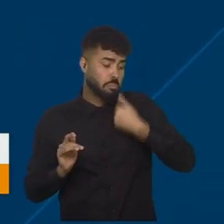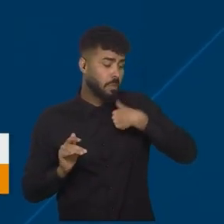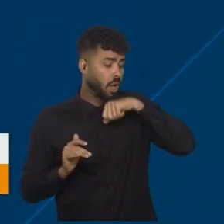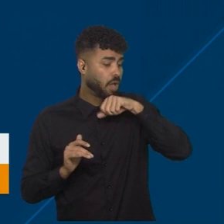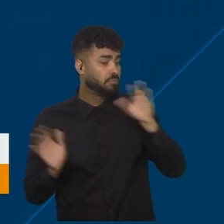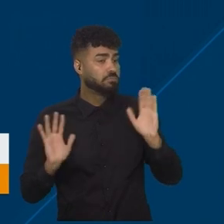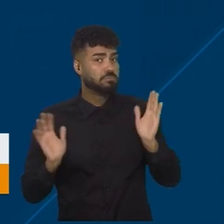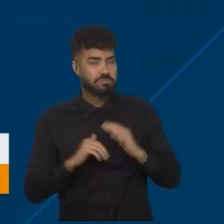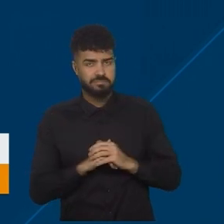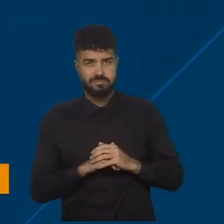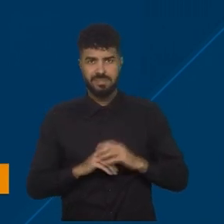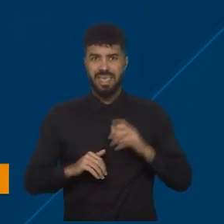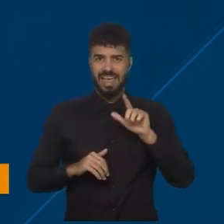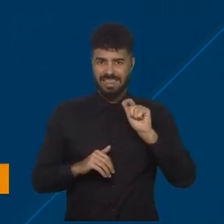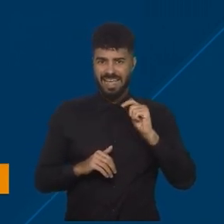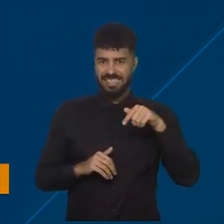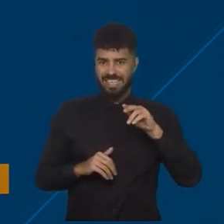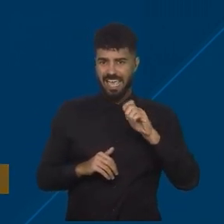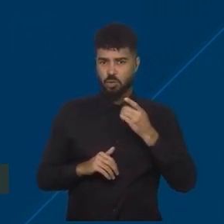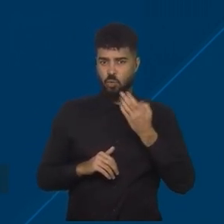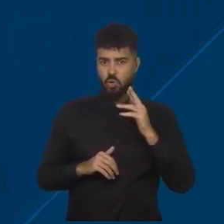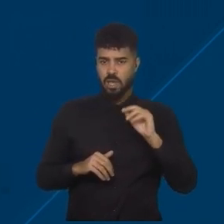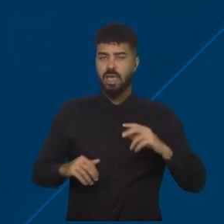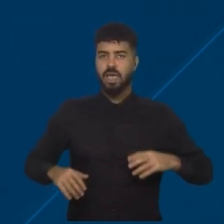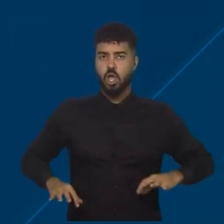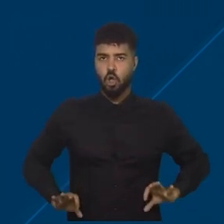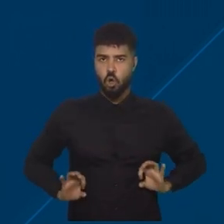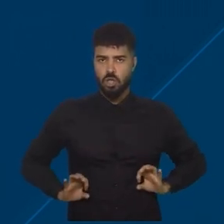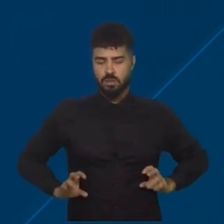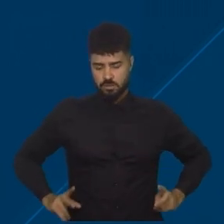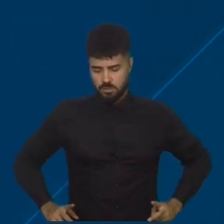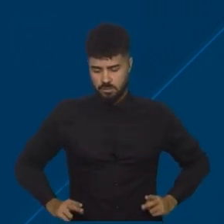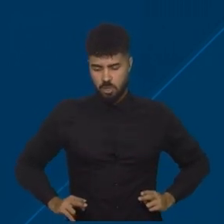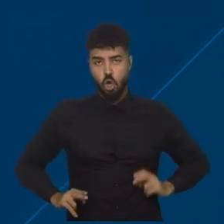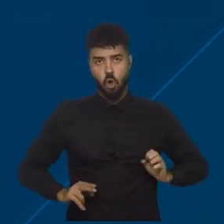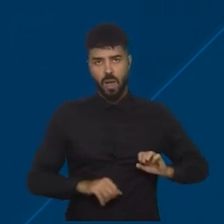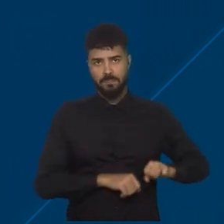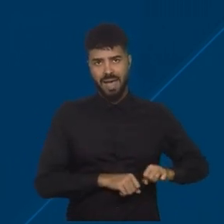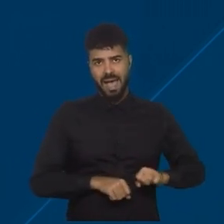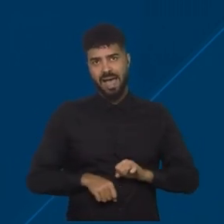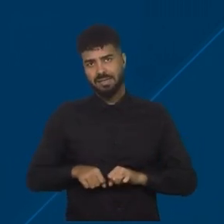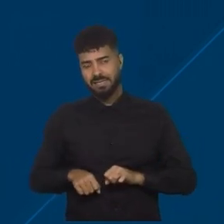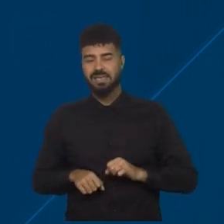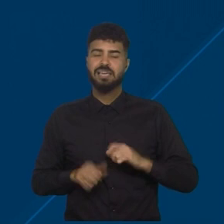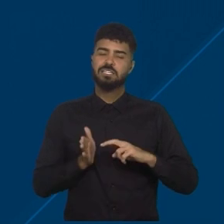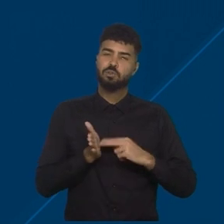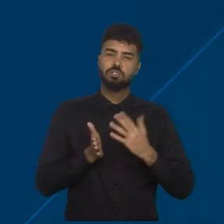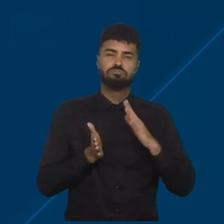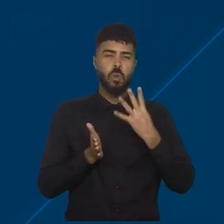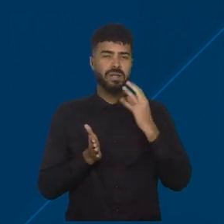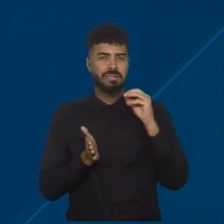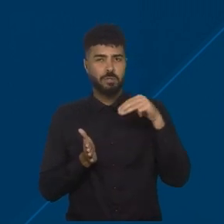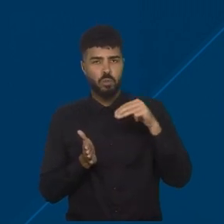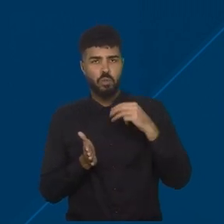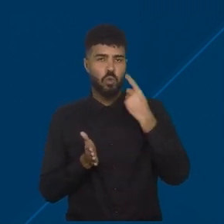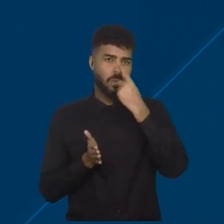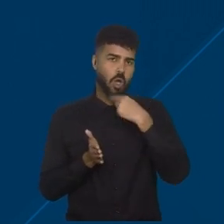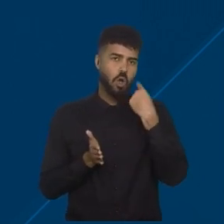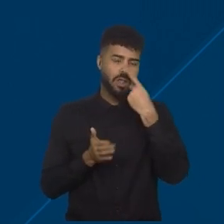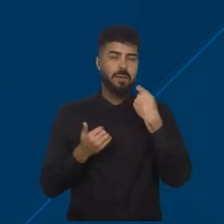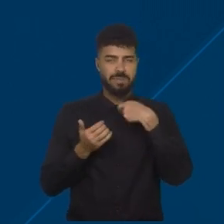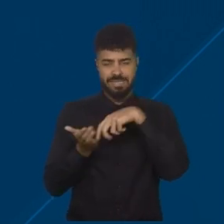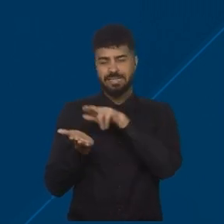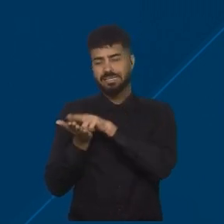as trompas são cortadas ou amarradas. A cirurgia dura entre 40 minutos e 1 hora e exige internação.